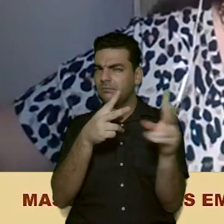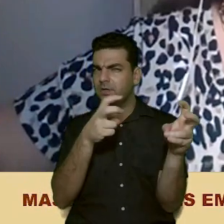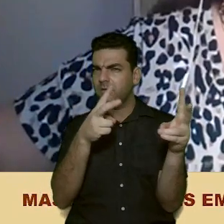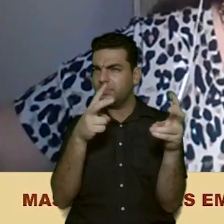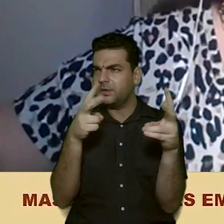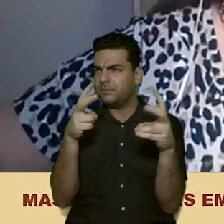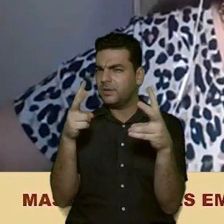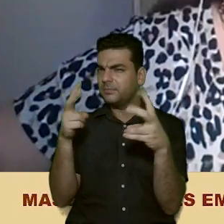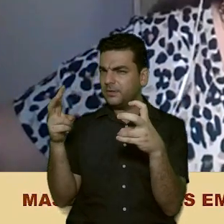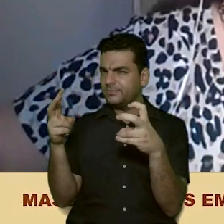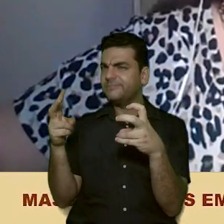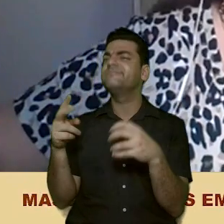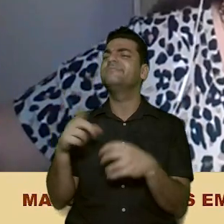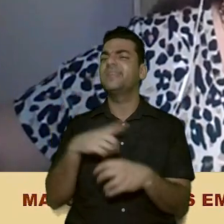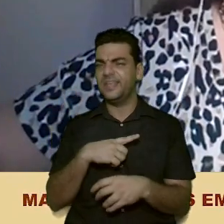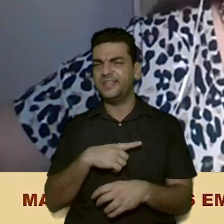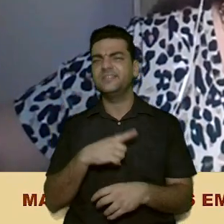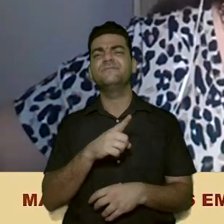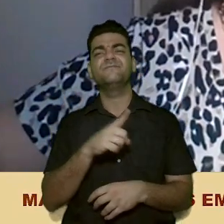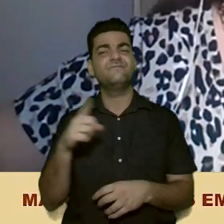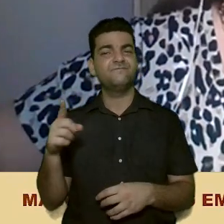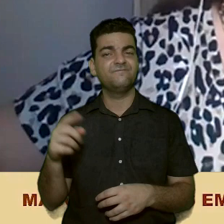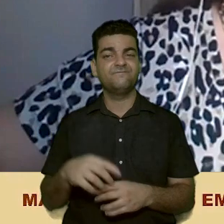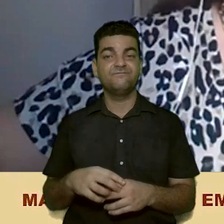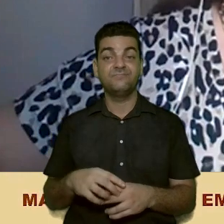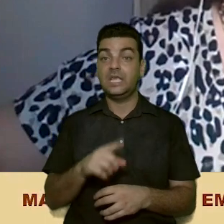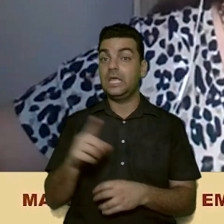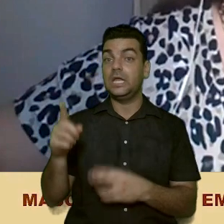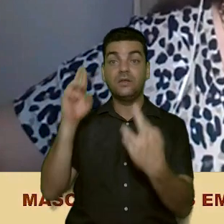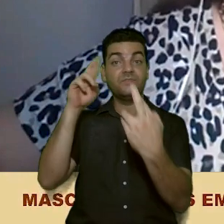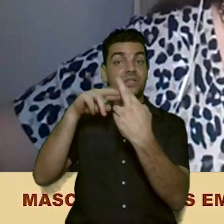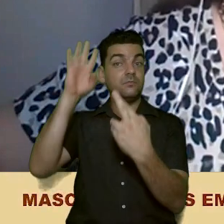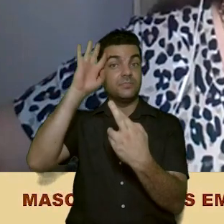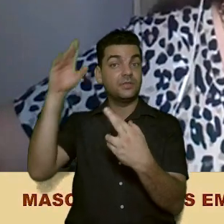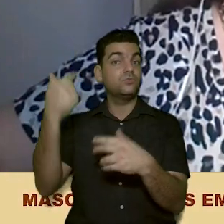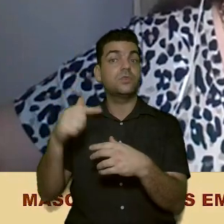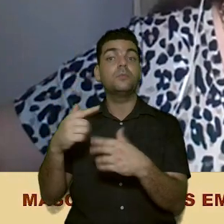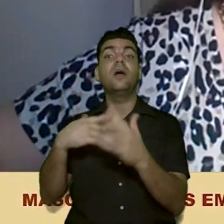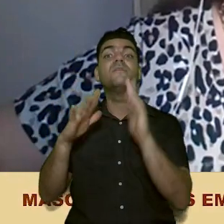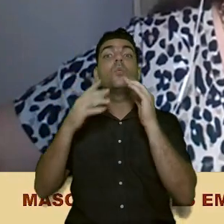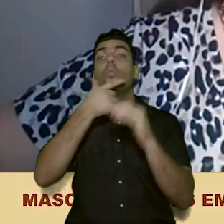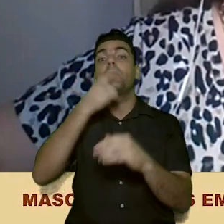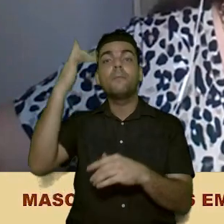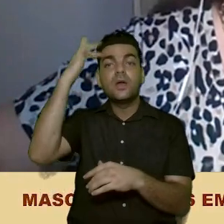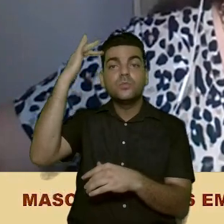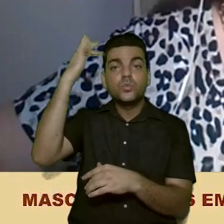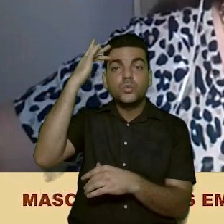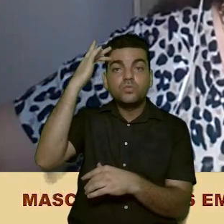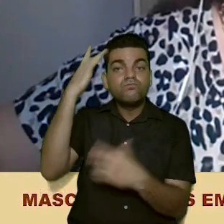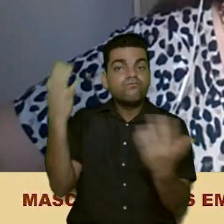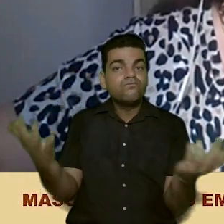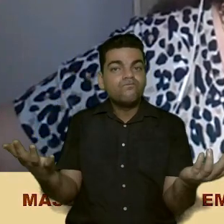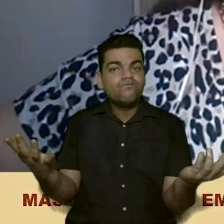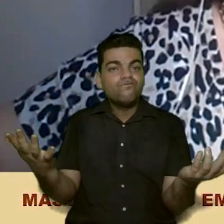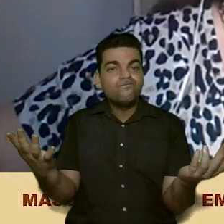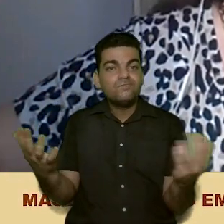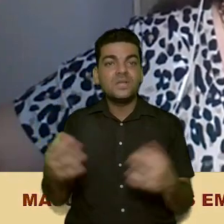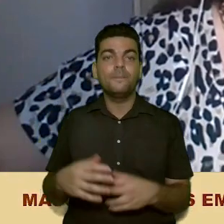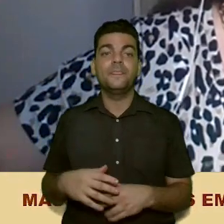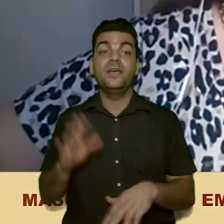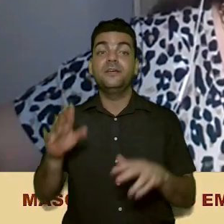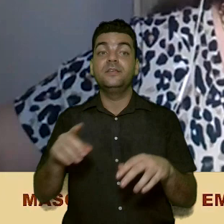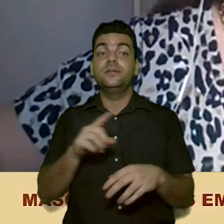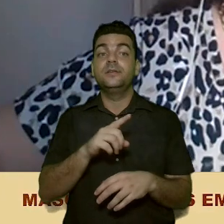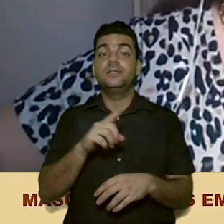Né, a violência na infância, a falta de uma referência de um homem maduro, de uma masculinidade que se apresente de